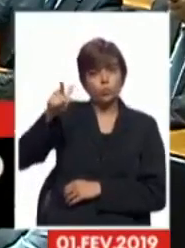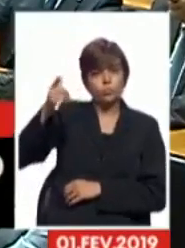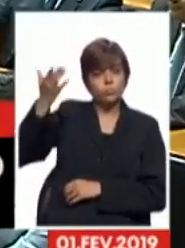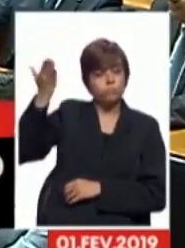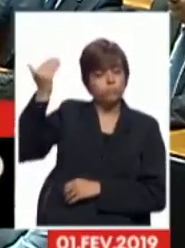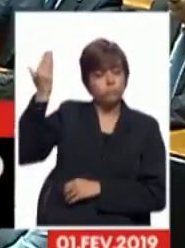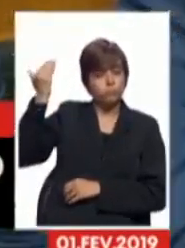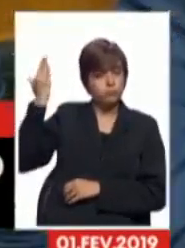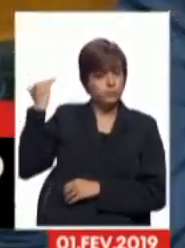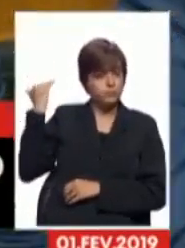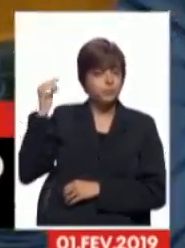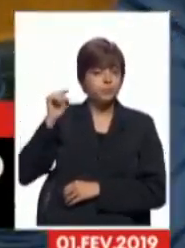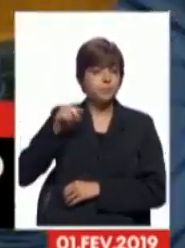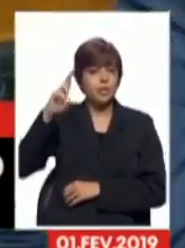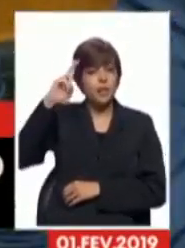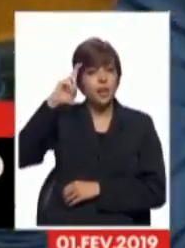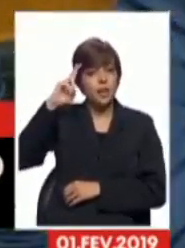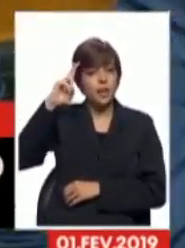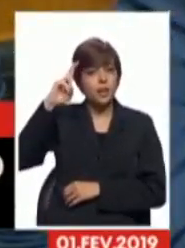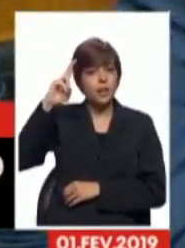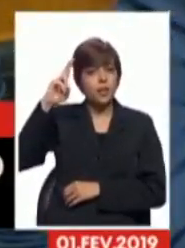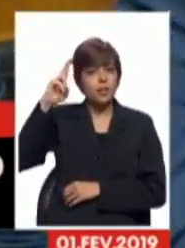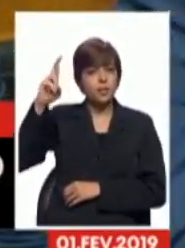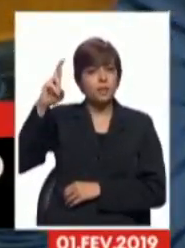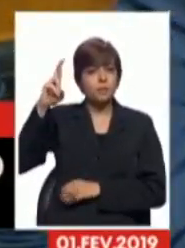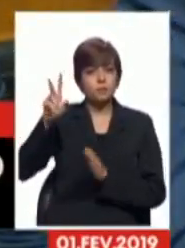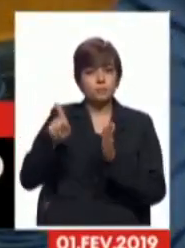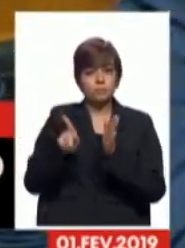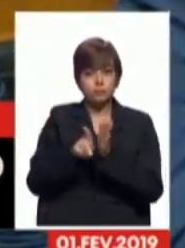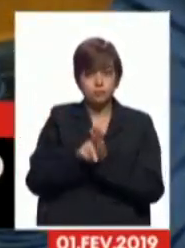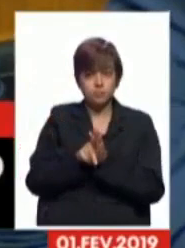de líder da maioria.